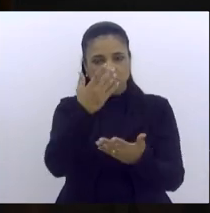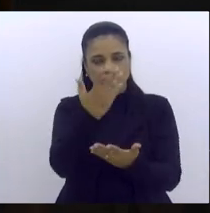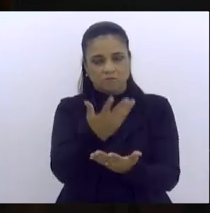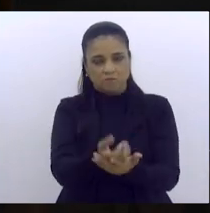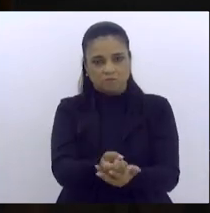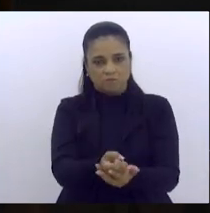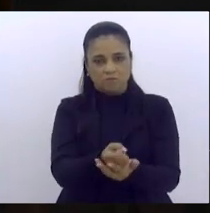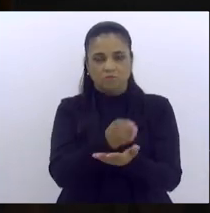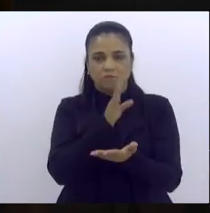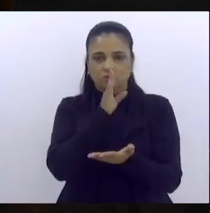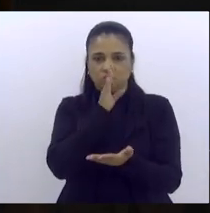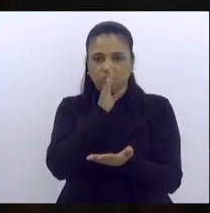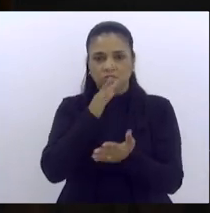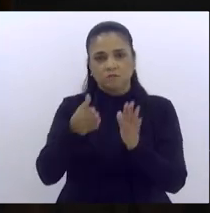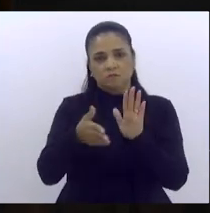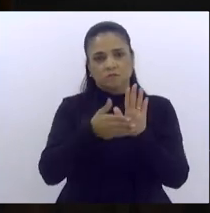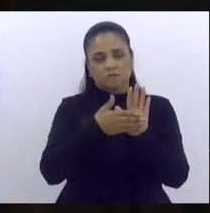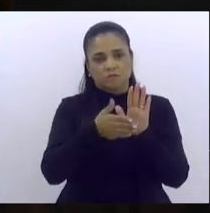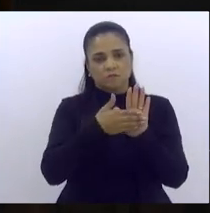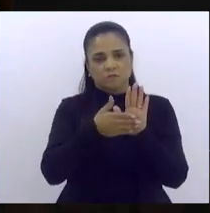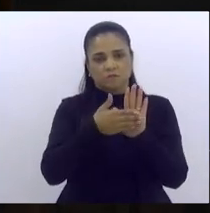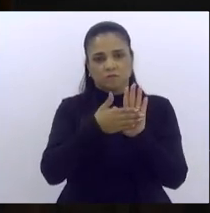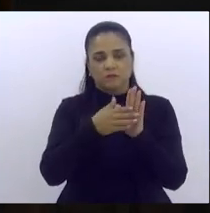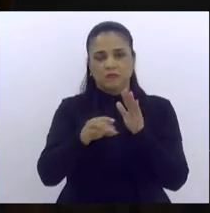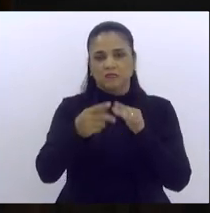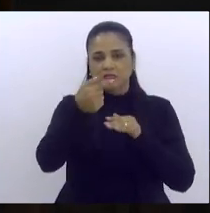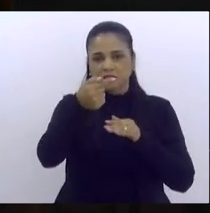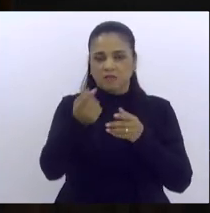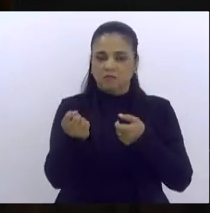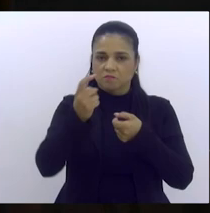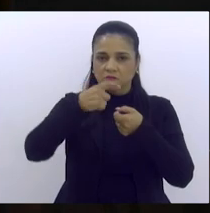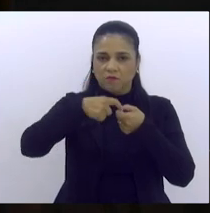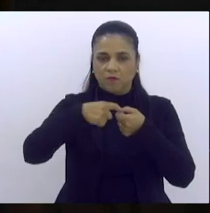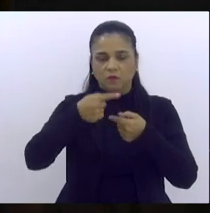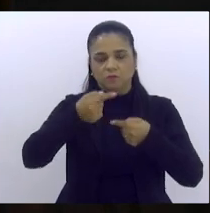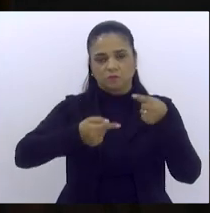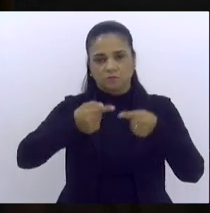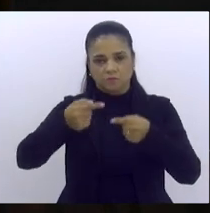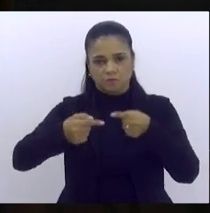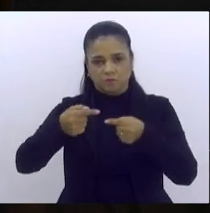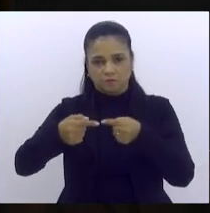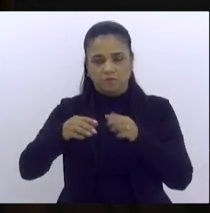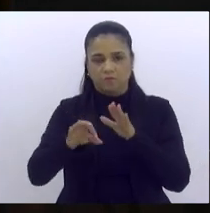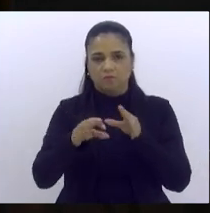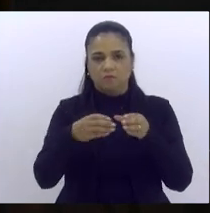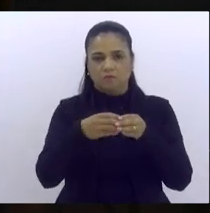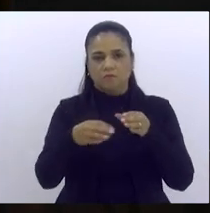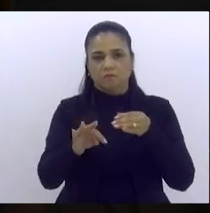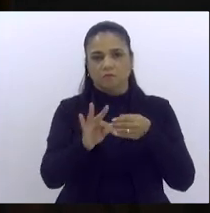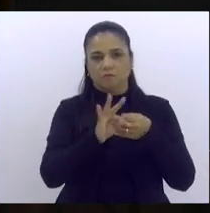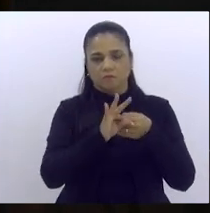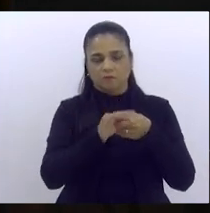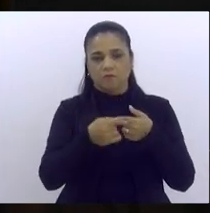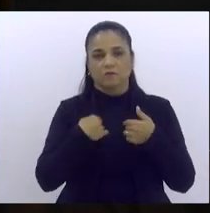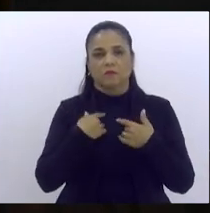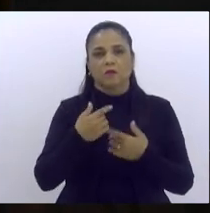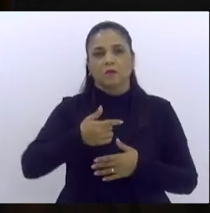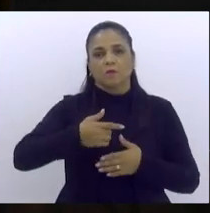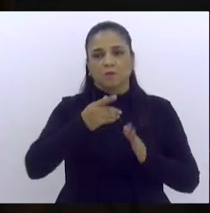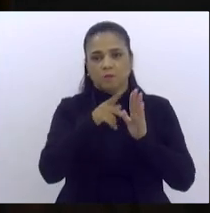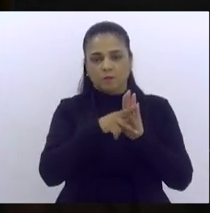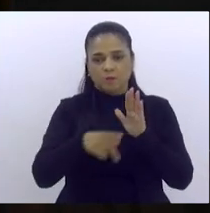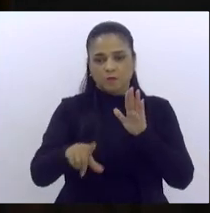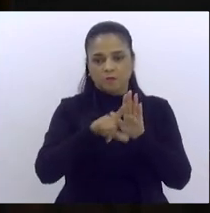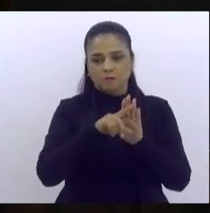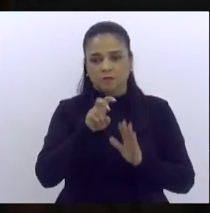encerrada a discussão, a presente proposta recebeu 7 emendas e retorna às comissões técnicas. Anuncio o projeto de lei